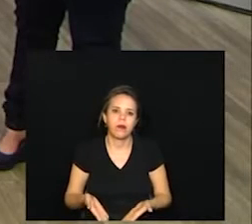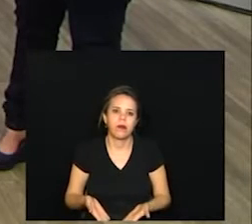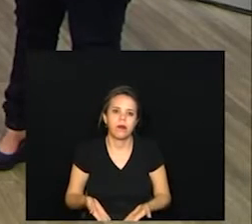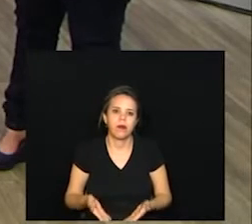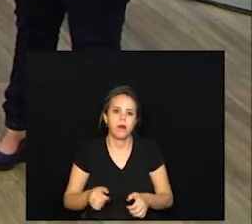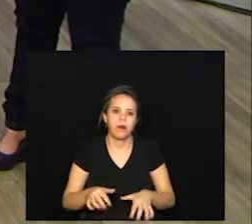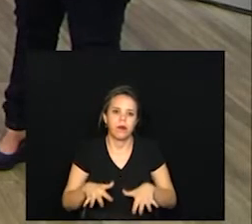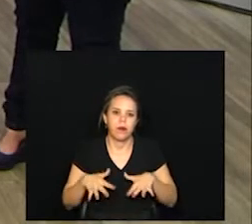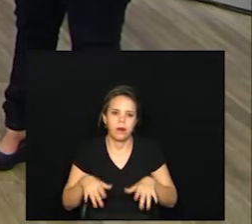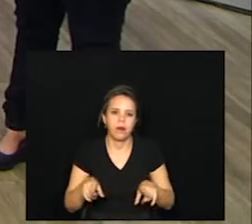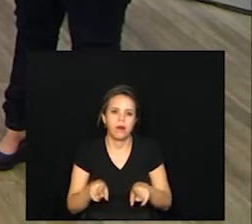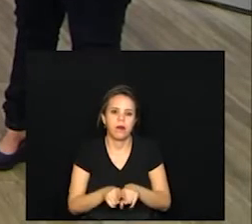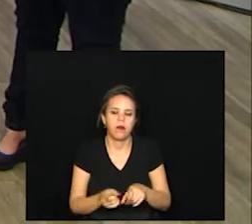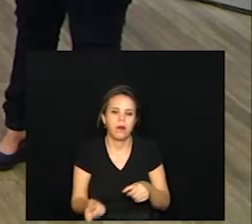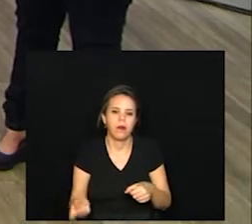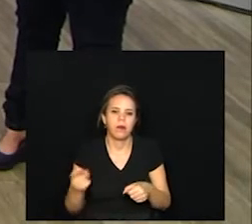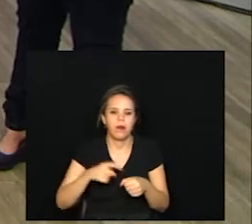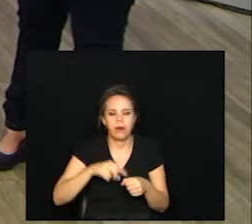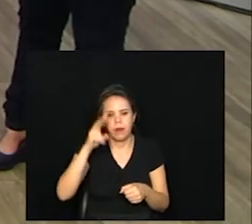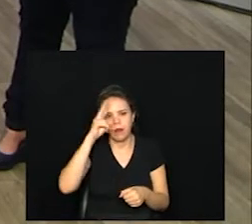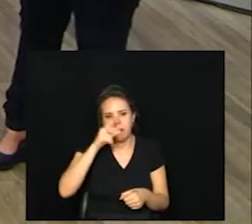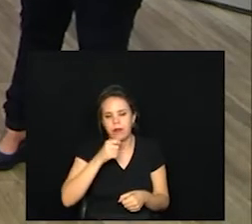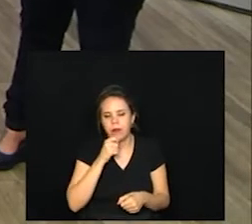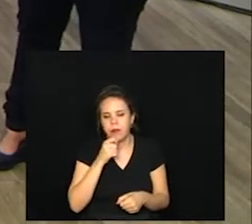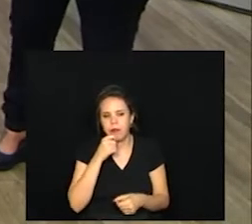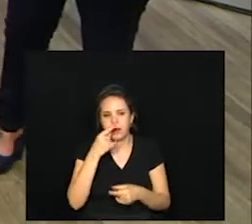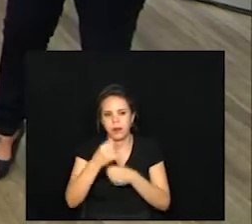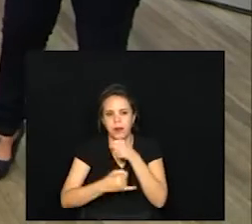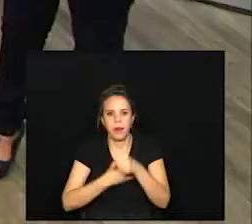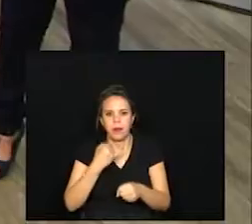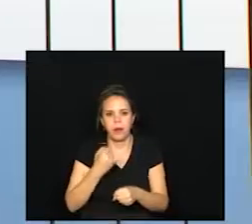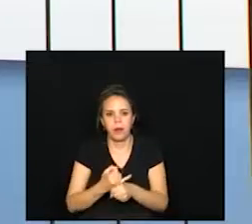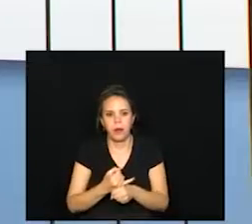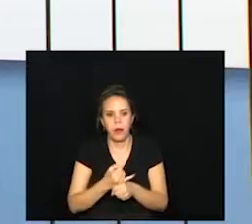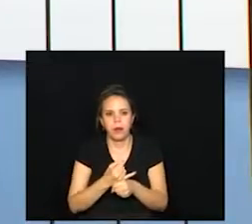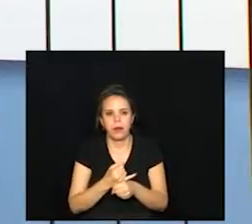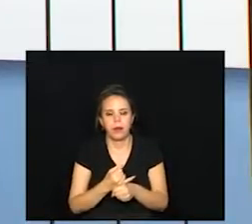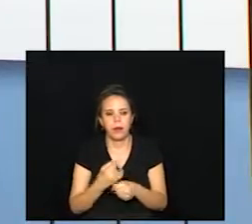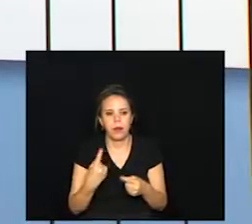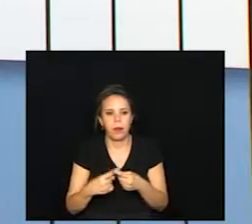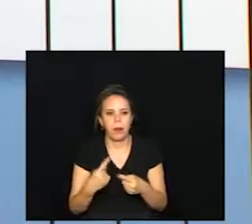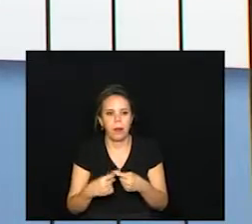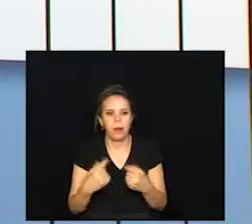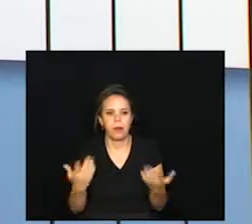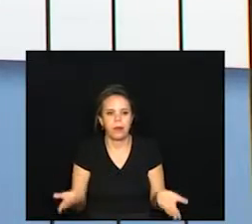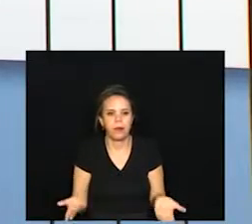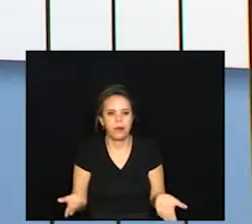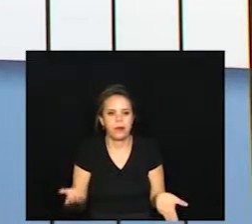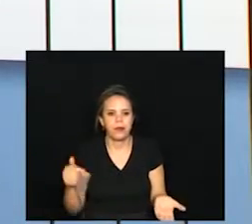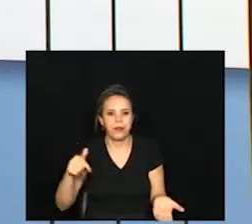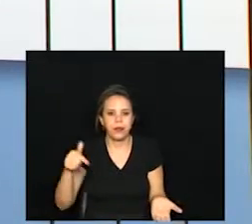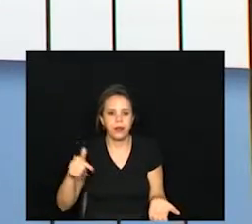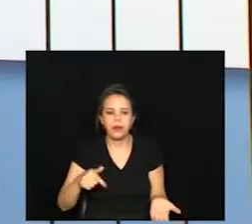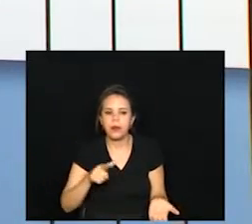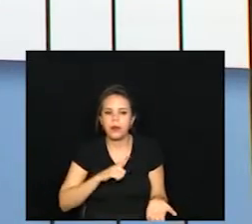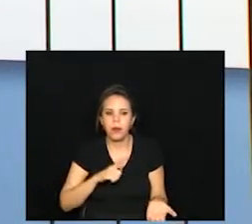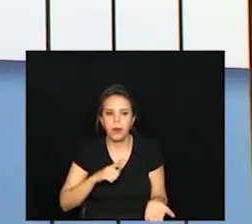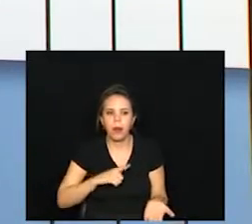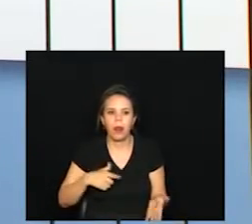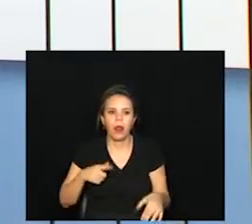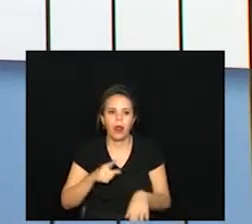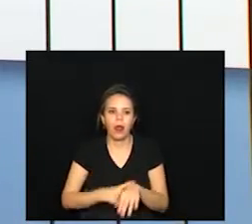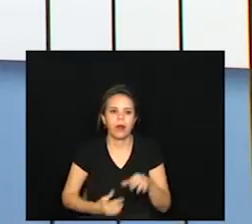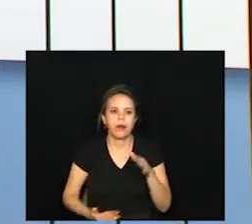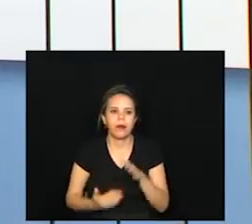no plenário também de volta, lembrando que ainda pelo sistema virtual, porque afinal de contas a gente ainda tem a validade